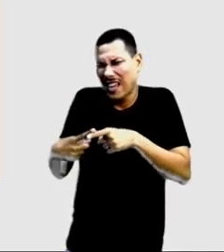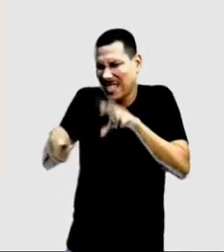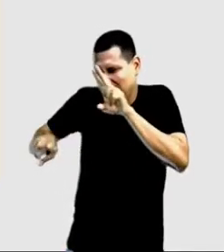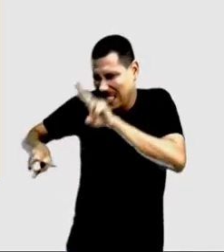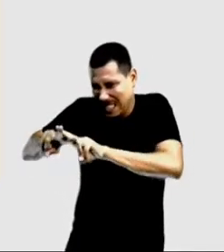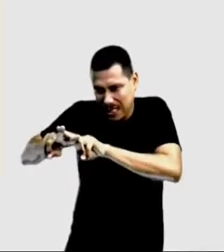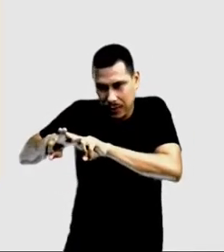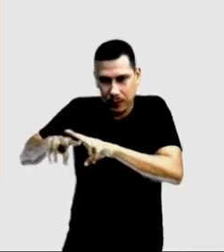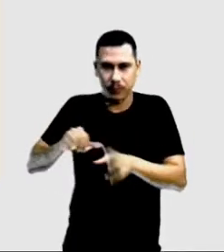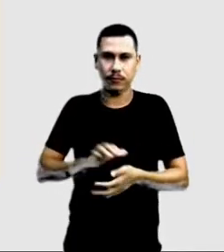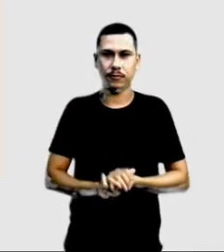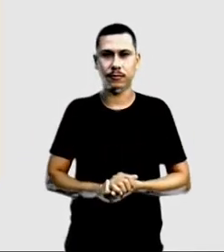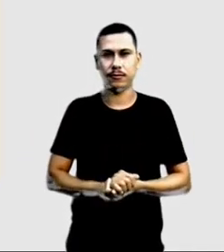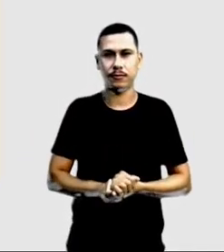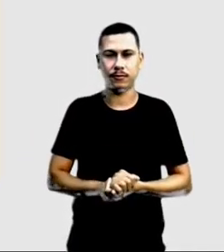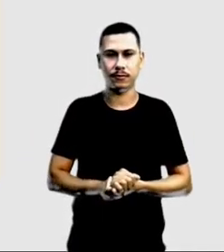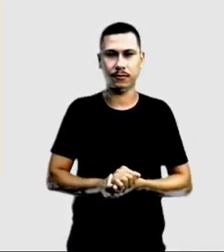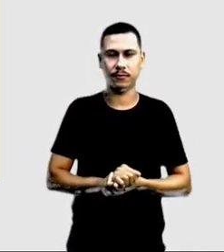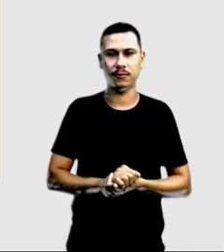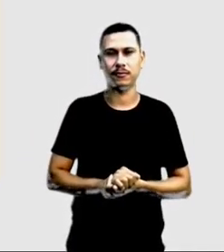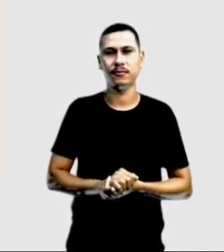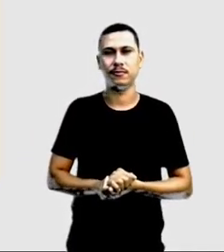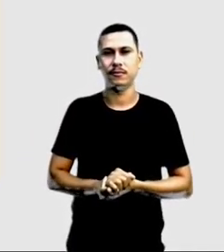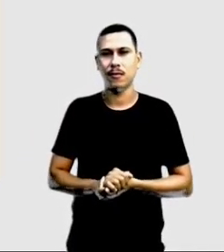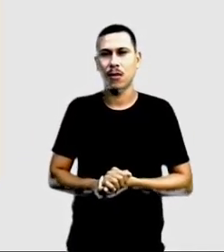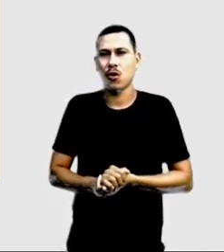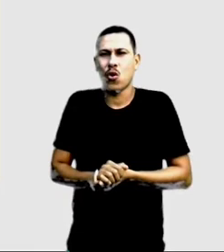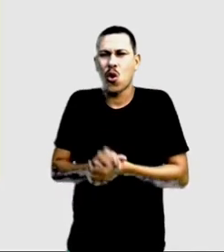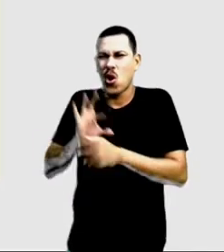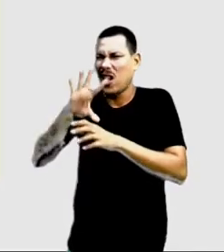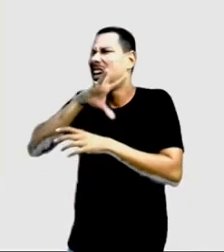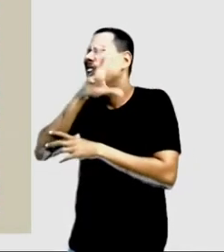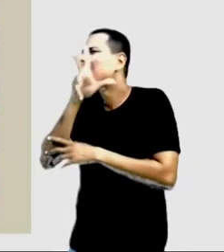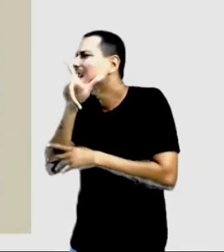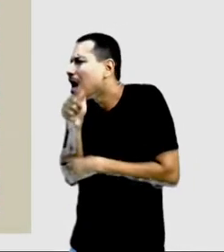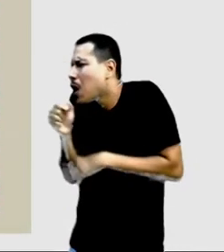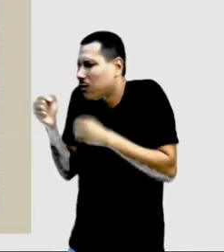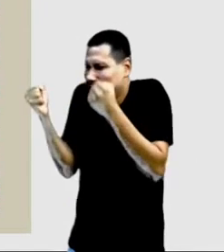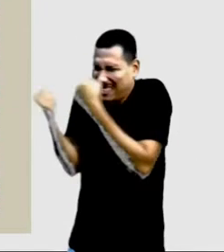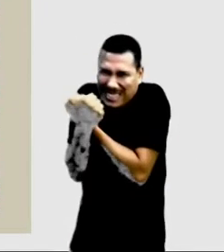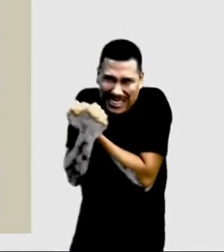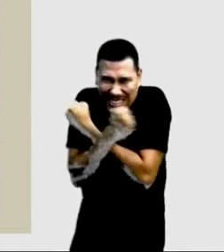aguardava. Sequer podia mexer-se.